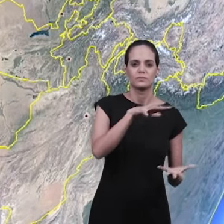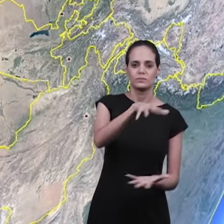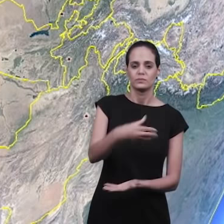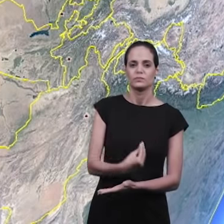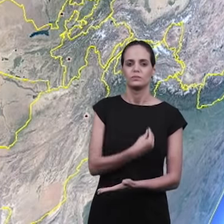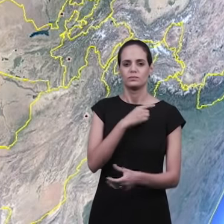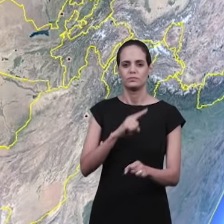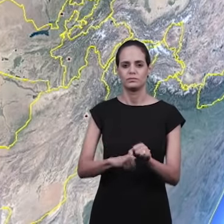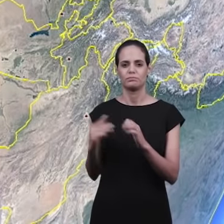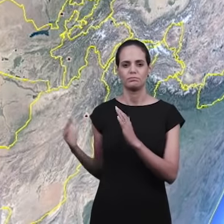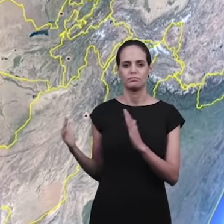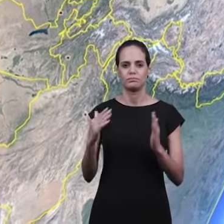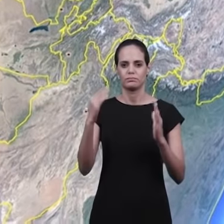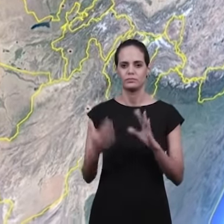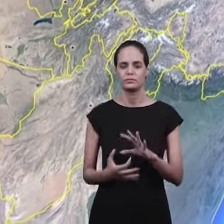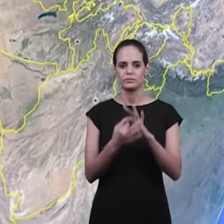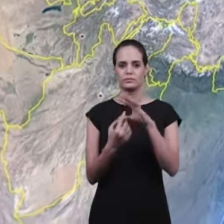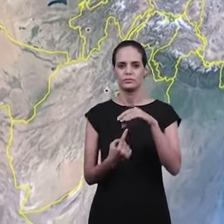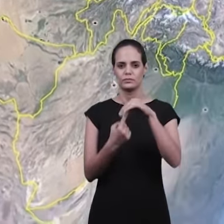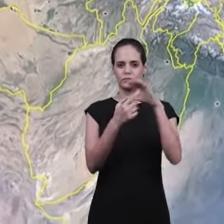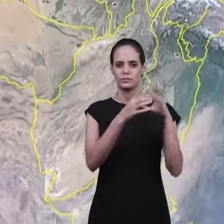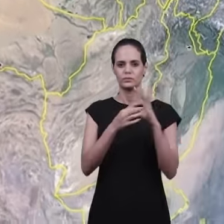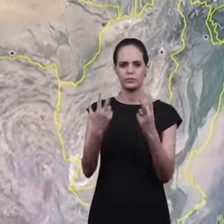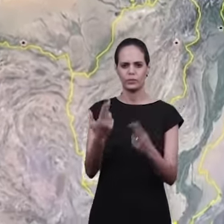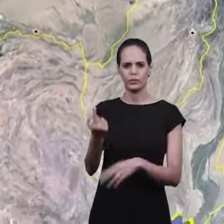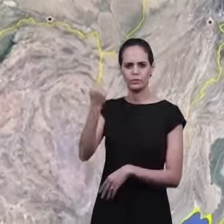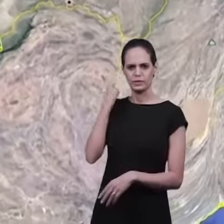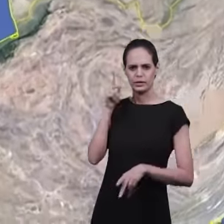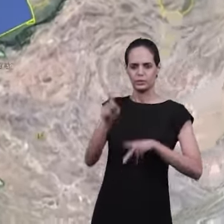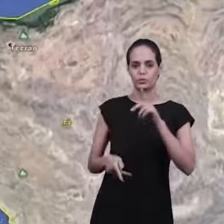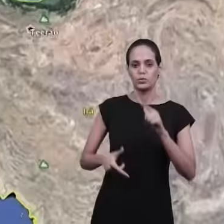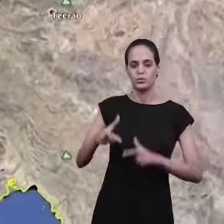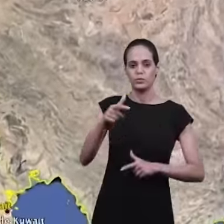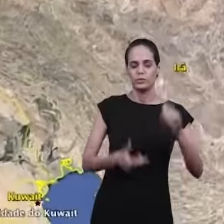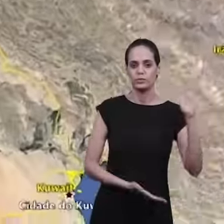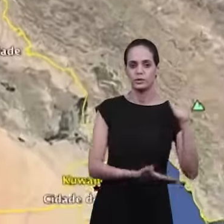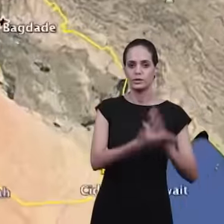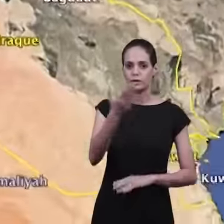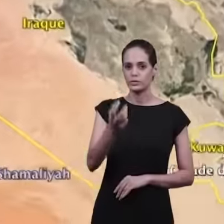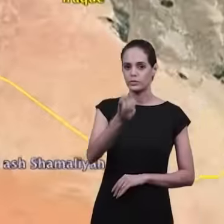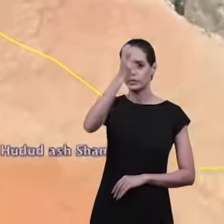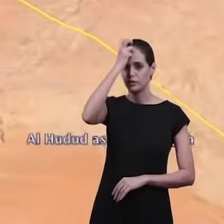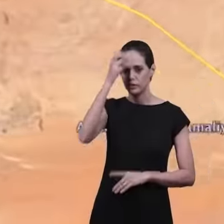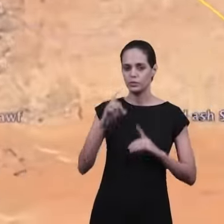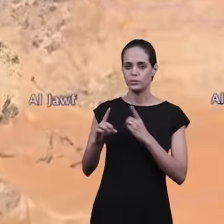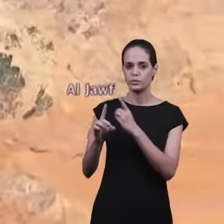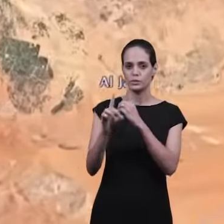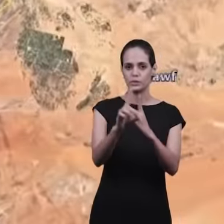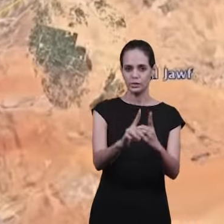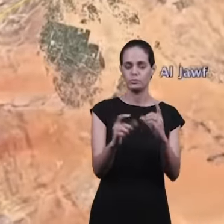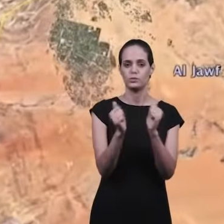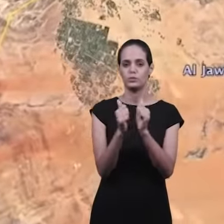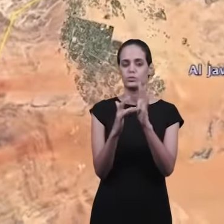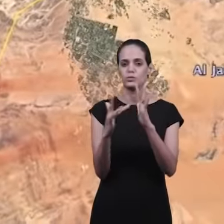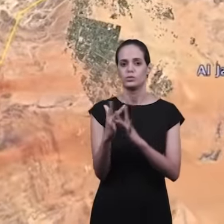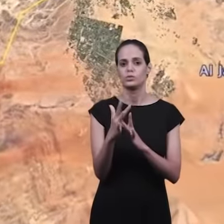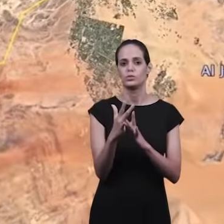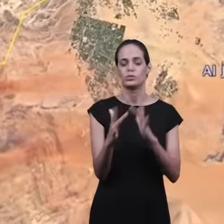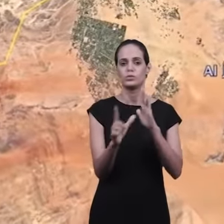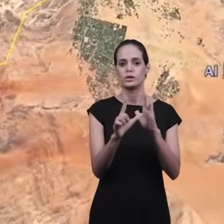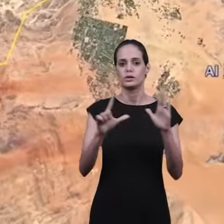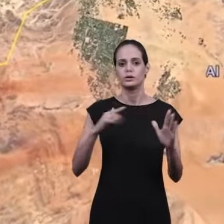um momento de unidade e comunhão, como viveram os hebreus na saída do Egito e os discípulos com o Senhor Jesus